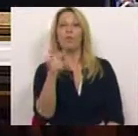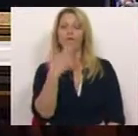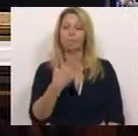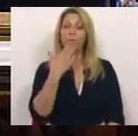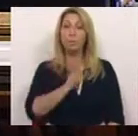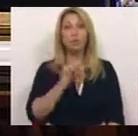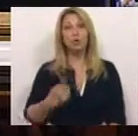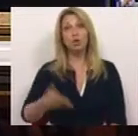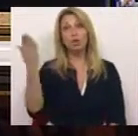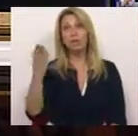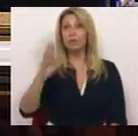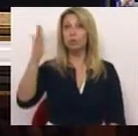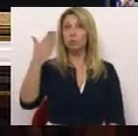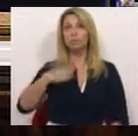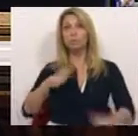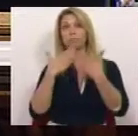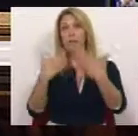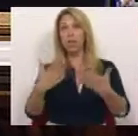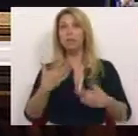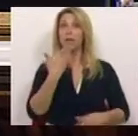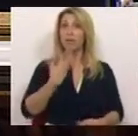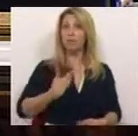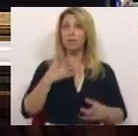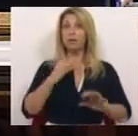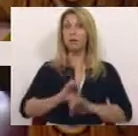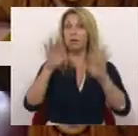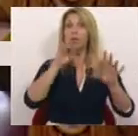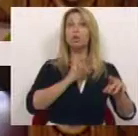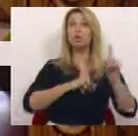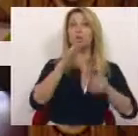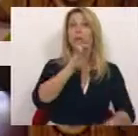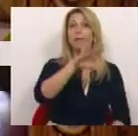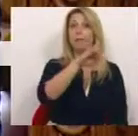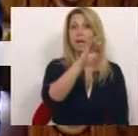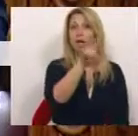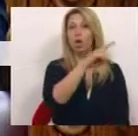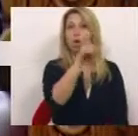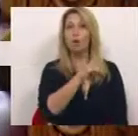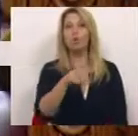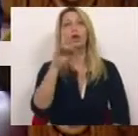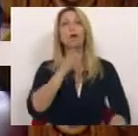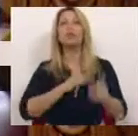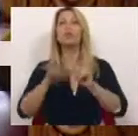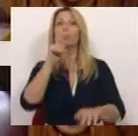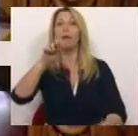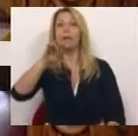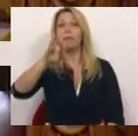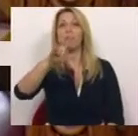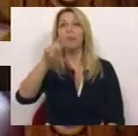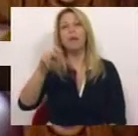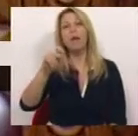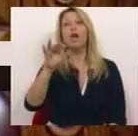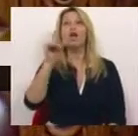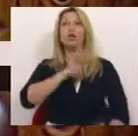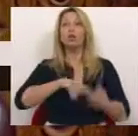Obrigado, Sr. Presidente. Eu queria, em primeiro lugar, agradecer os pedidos de esclarecimentos da Sra. Deputada Maria da Luz Luzinho, da Sra. Deputada Emília Cerqueira, do Sr. Deputado